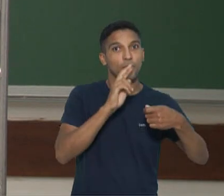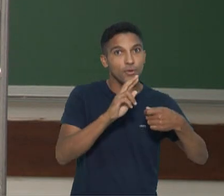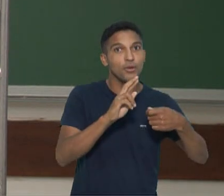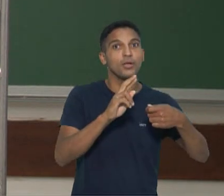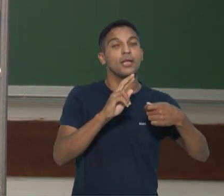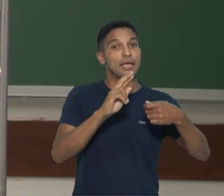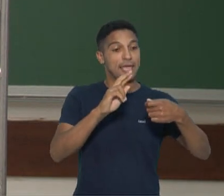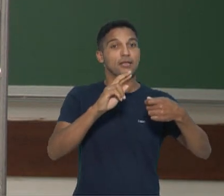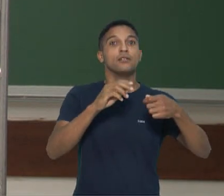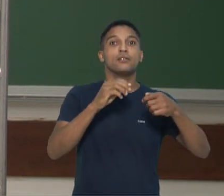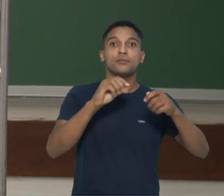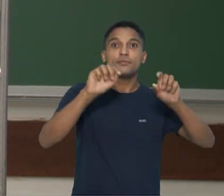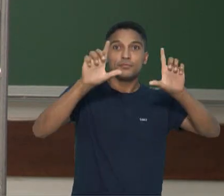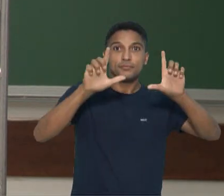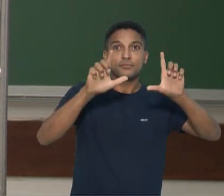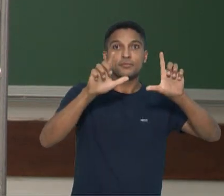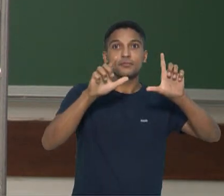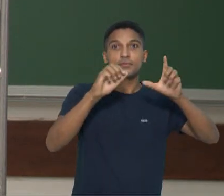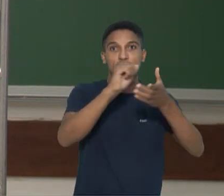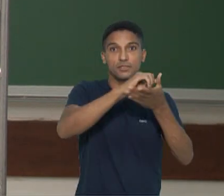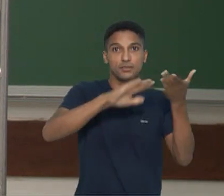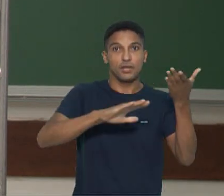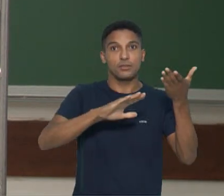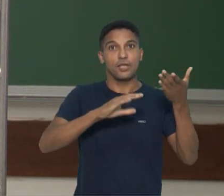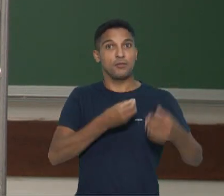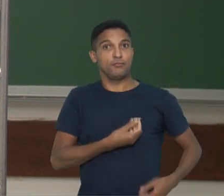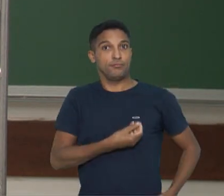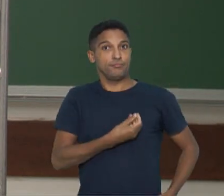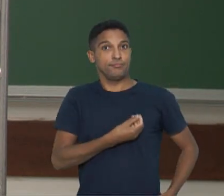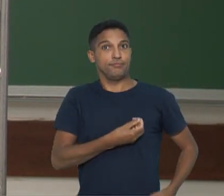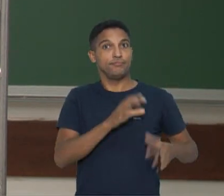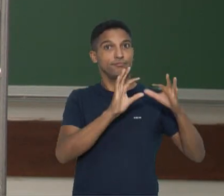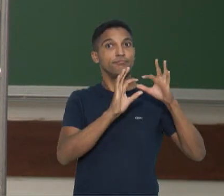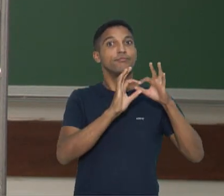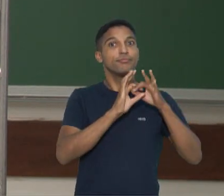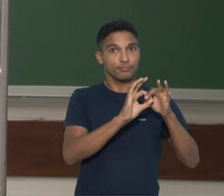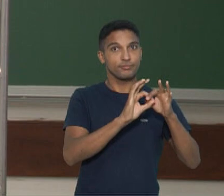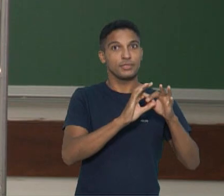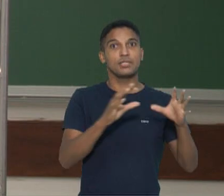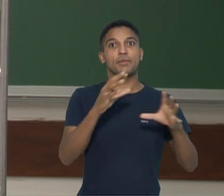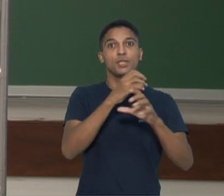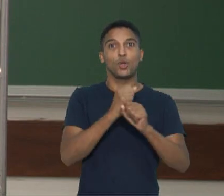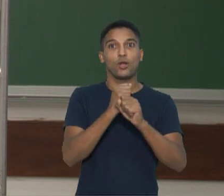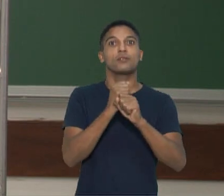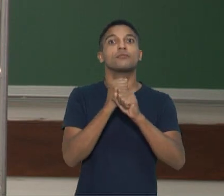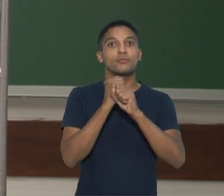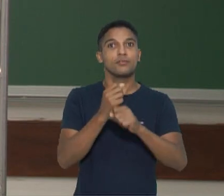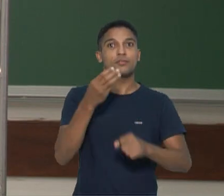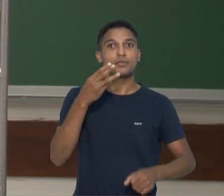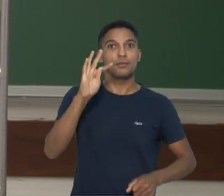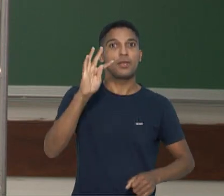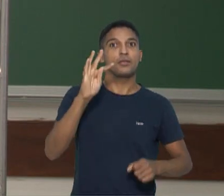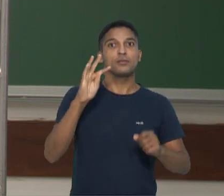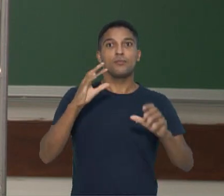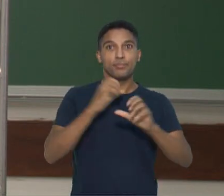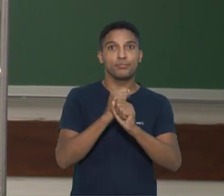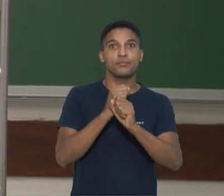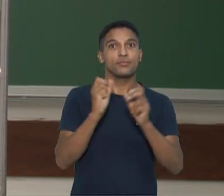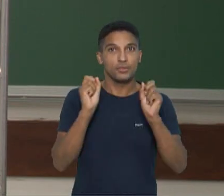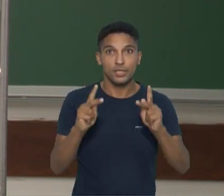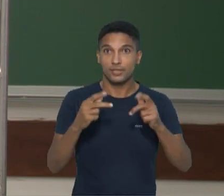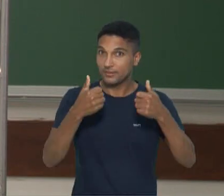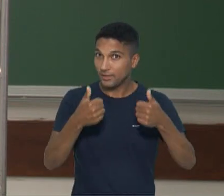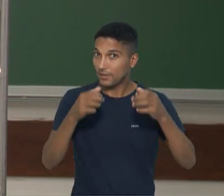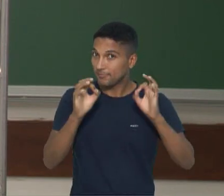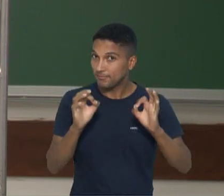presença e, é claro, vai se juntar tudo na sua nota final do trimestre, ok? Certo? Legal,